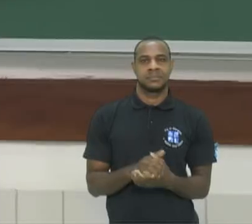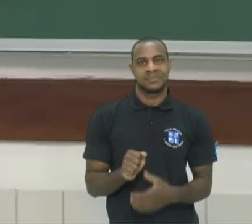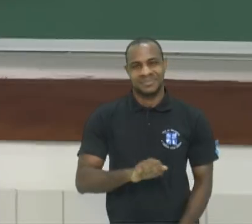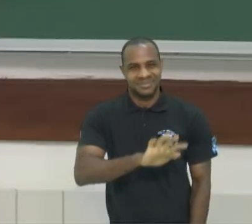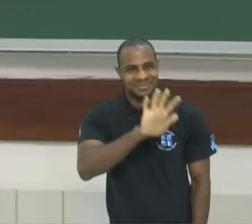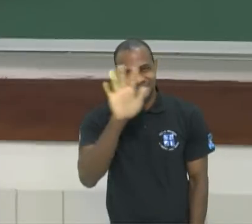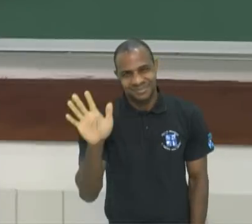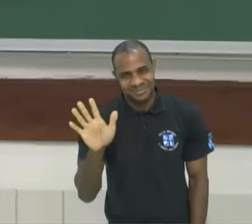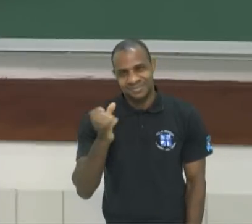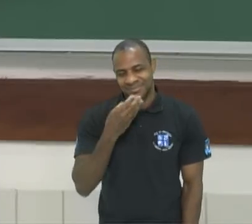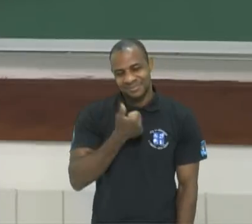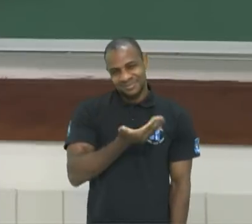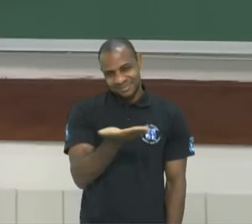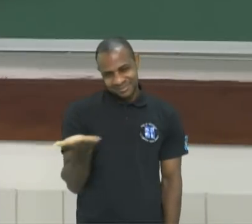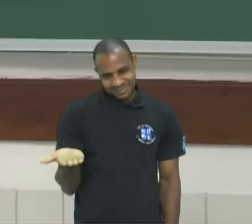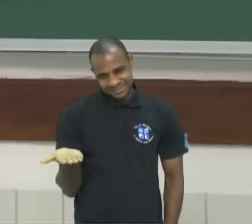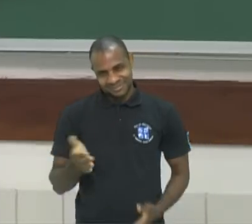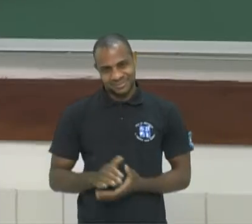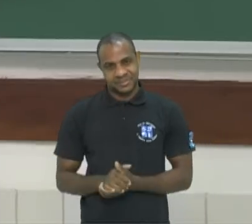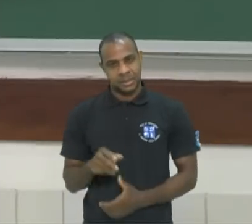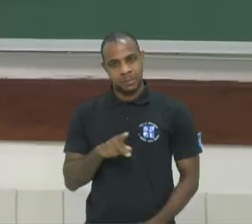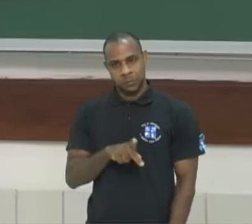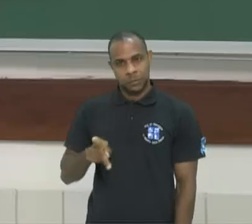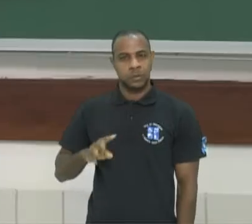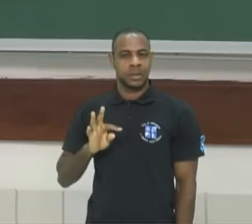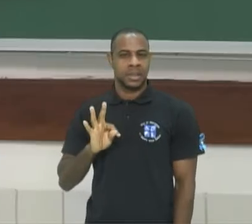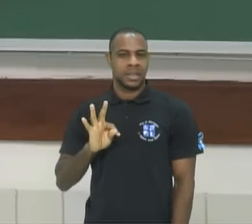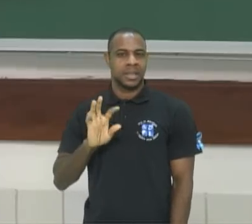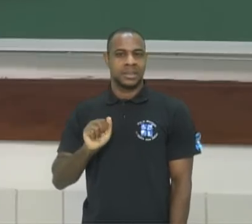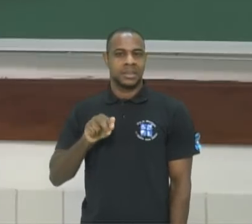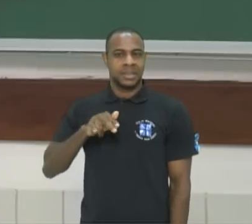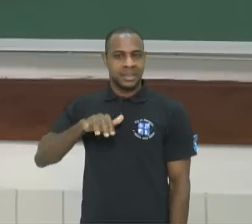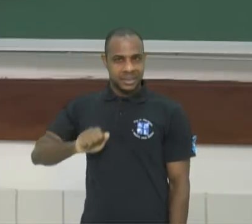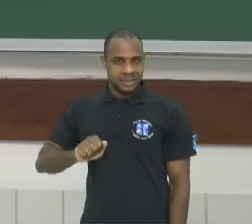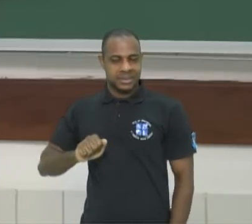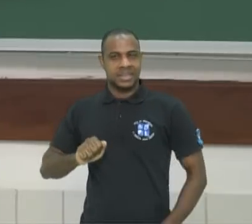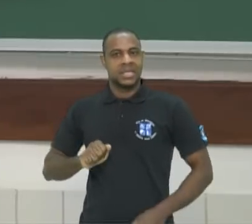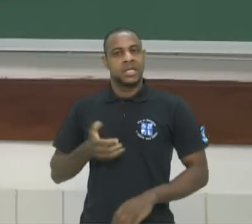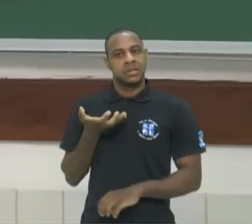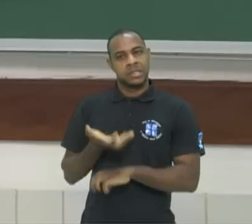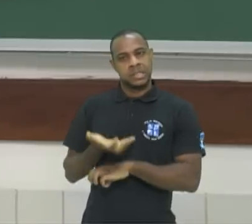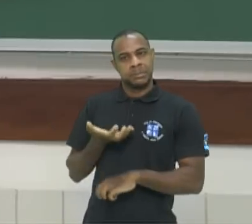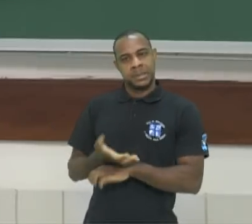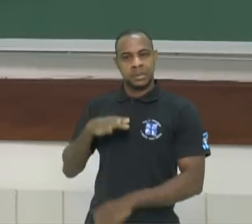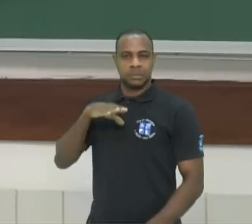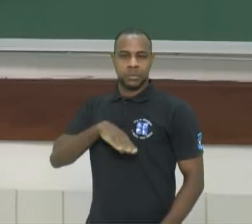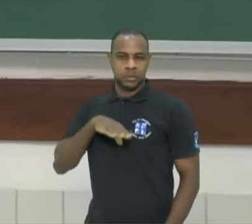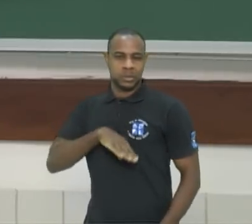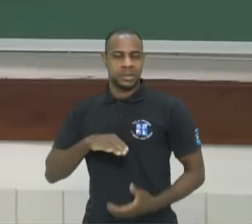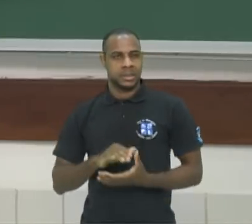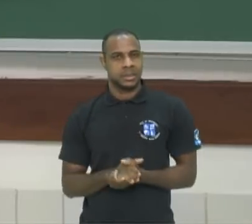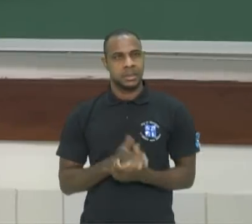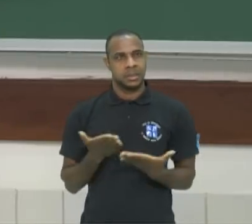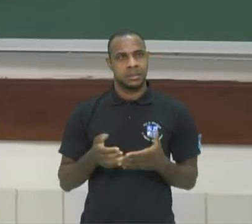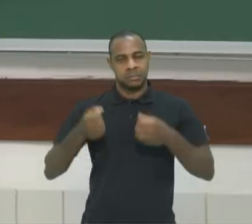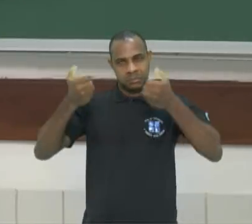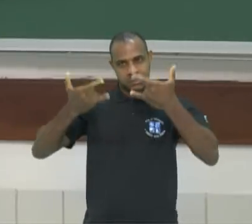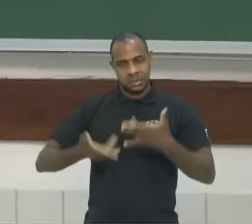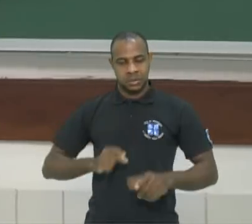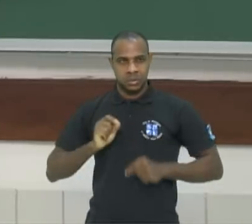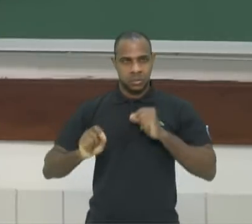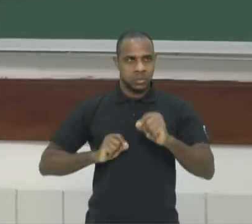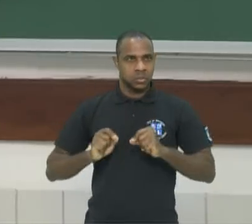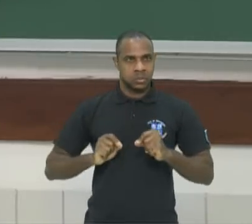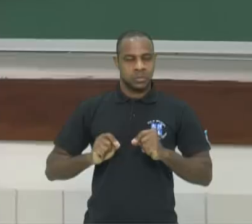Olá, pessoal. Tudo bem com vocês? Professora Tânia, de Língua Portuguesa. Vamos trabalhar hoje a aula